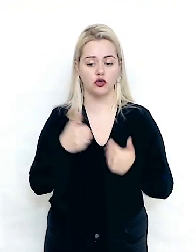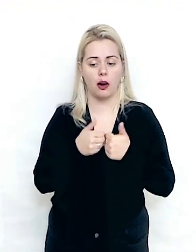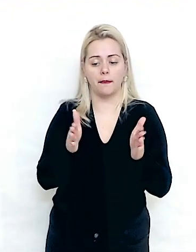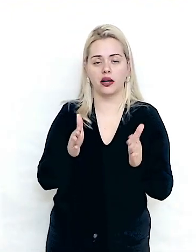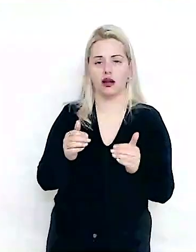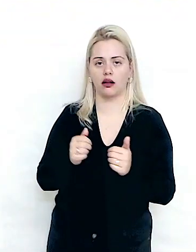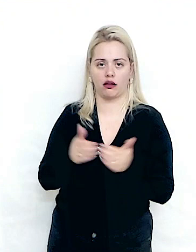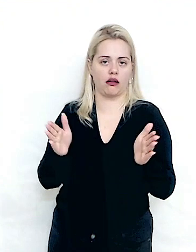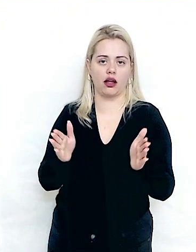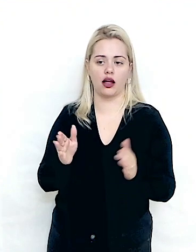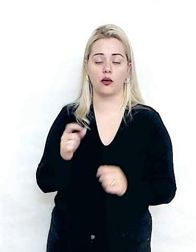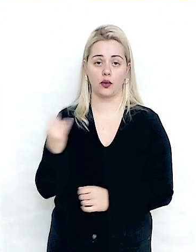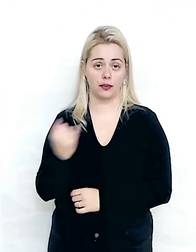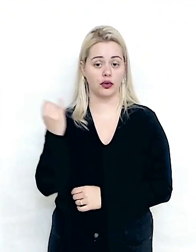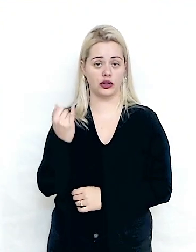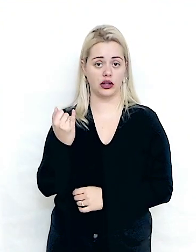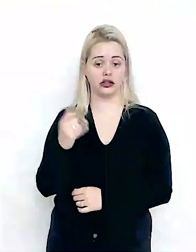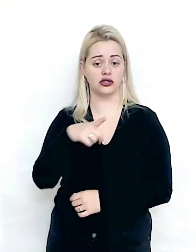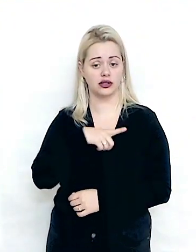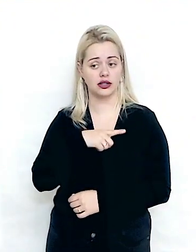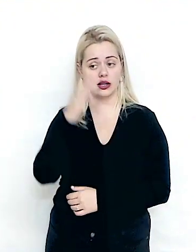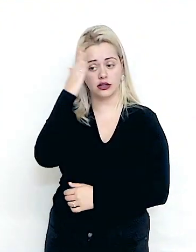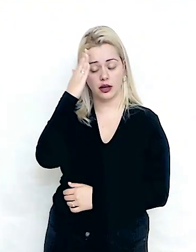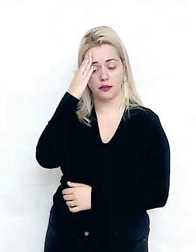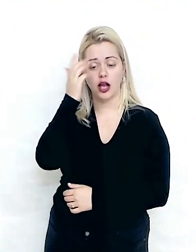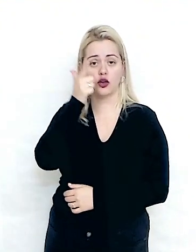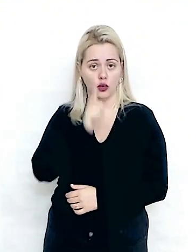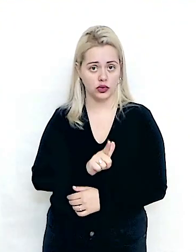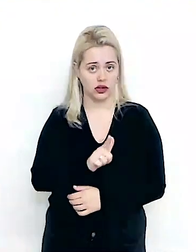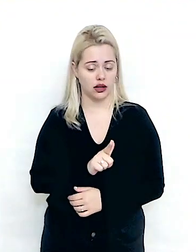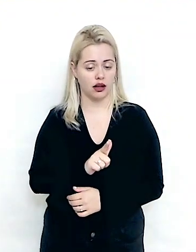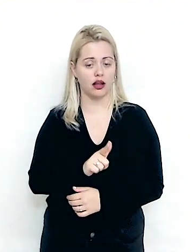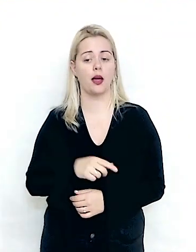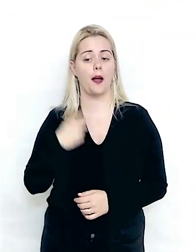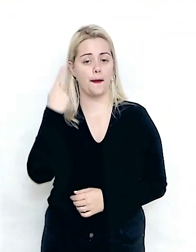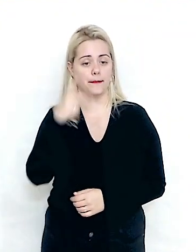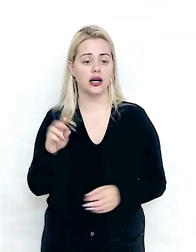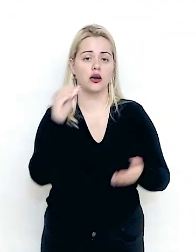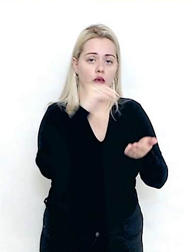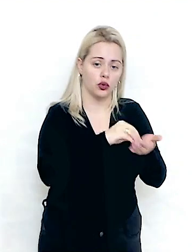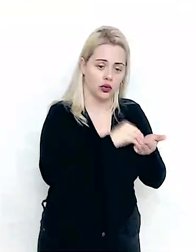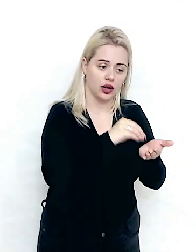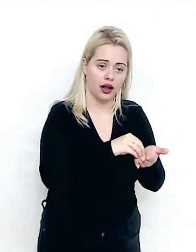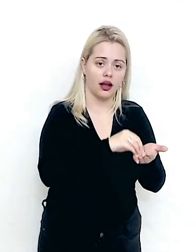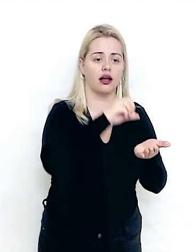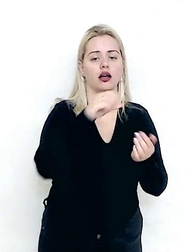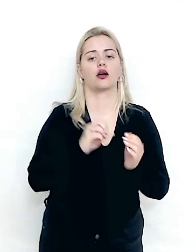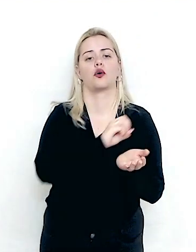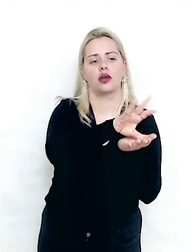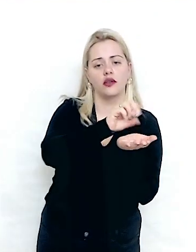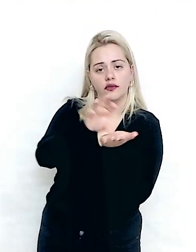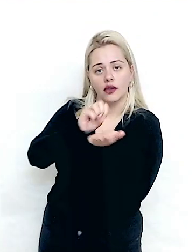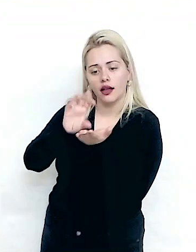O importante é garantir que o exportador consiga valer-se disso para colocar o seu produto no exterior, é fazer o